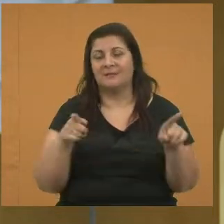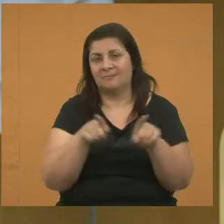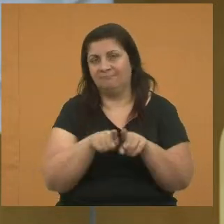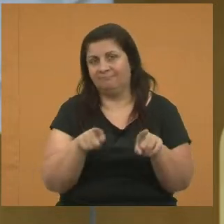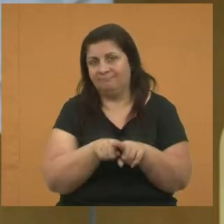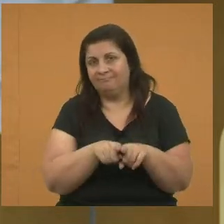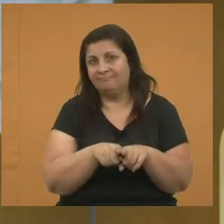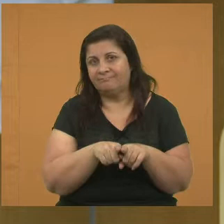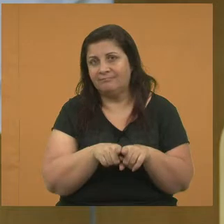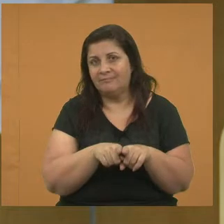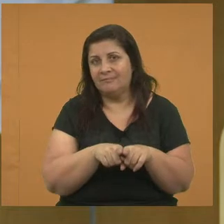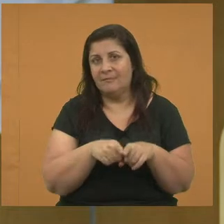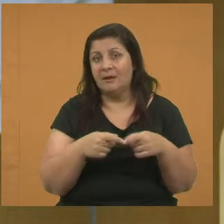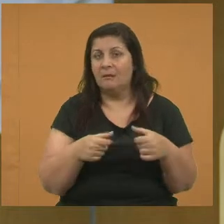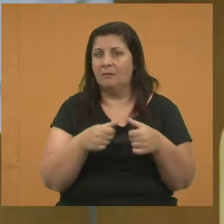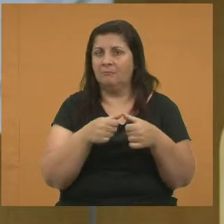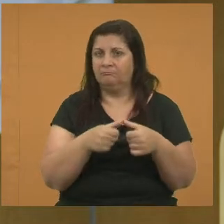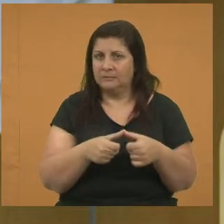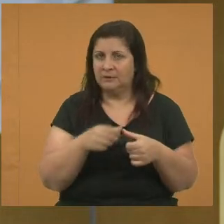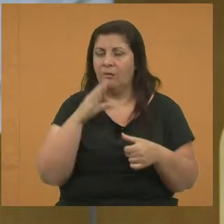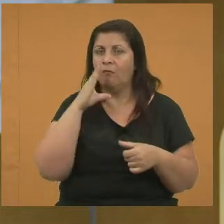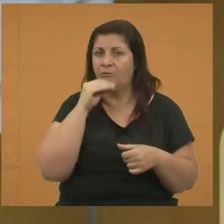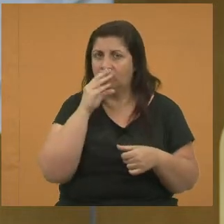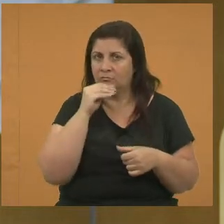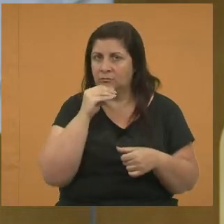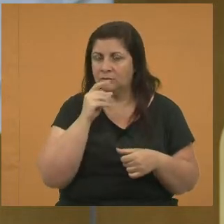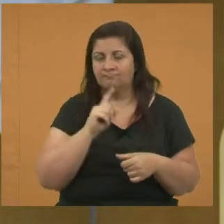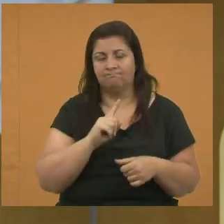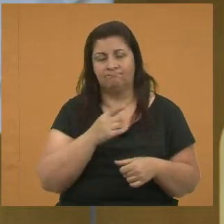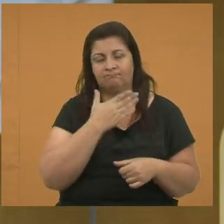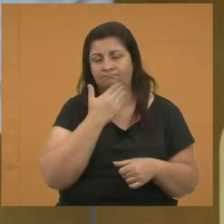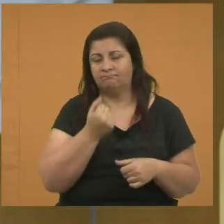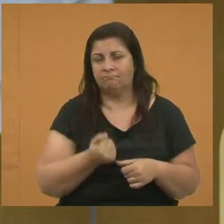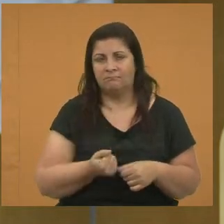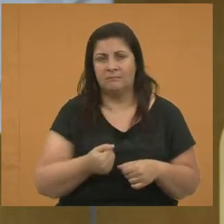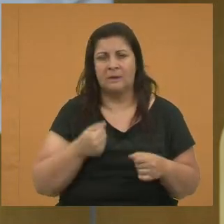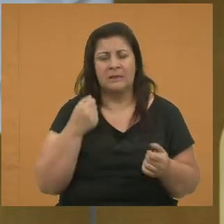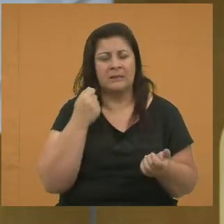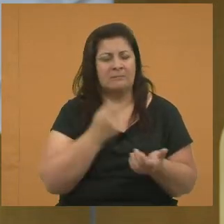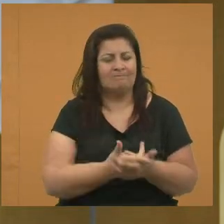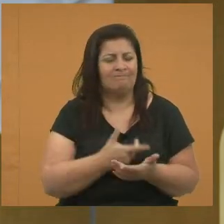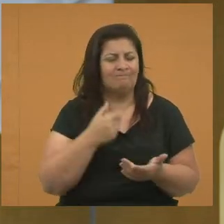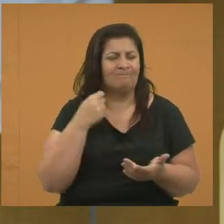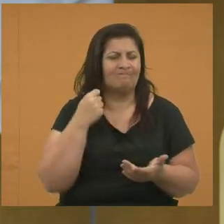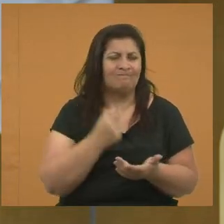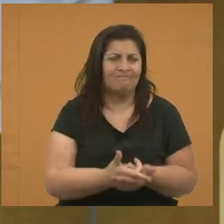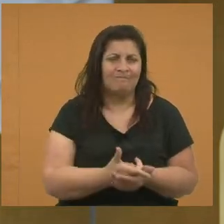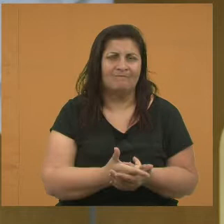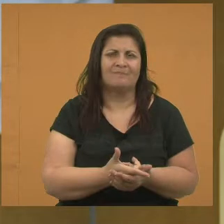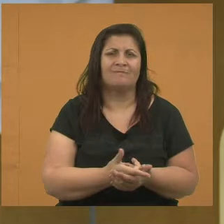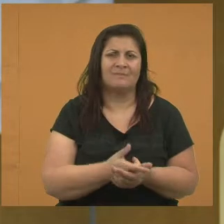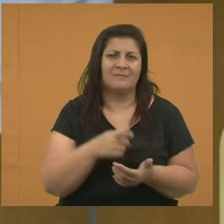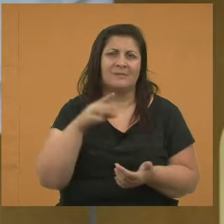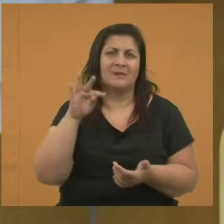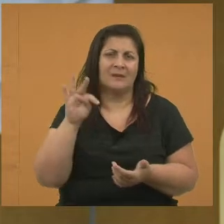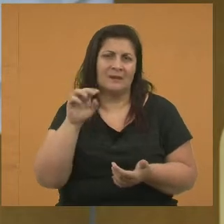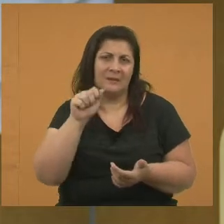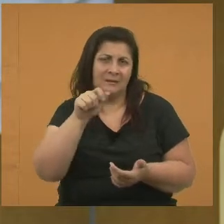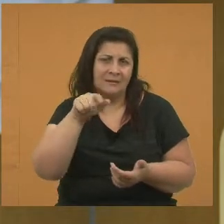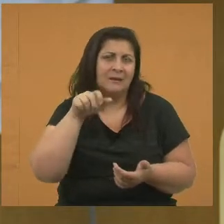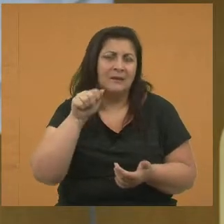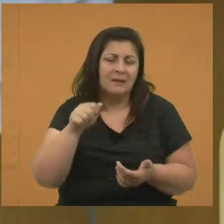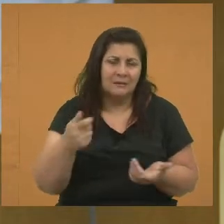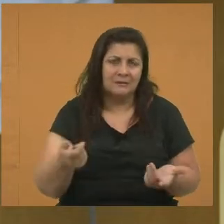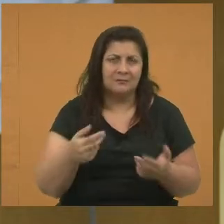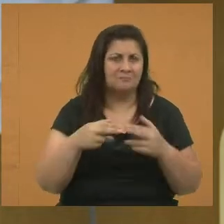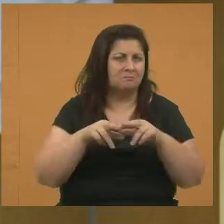também que, para manter um funcionário, não é fácil. Os encargos do danado de um funcionário, os